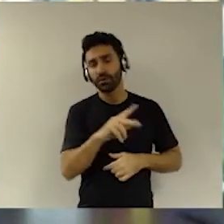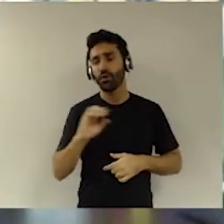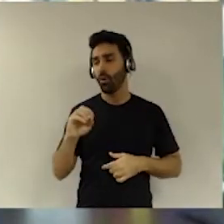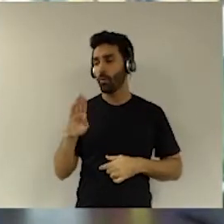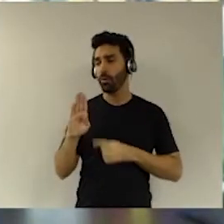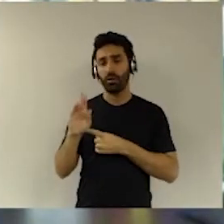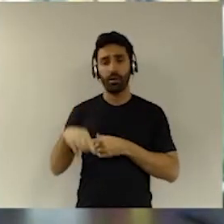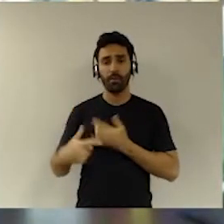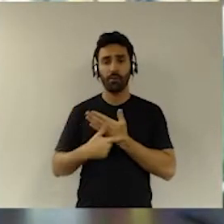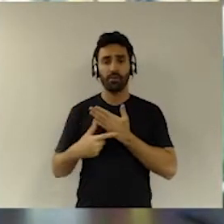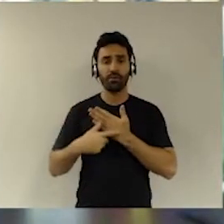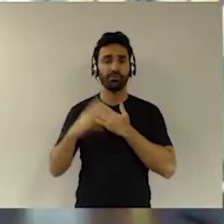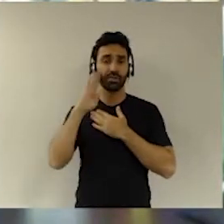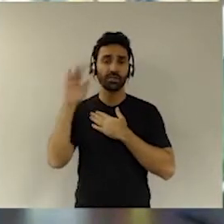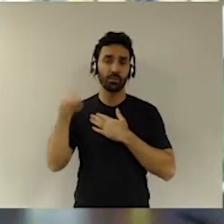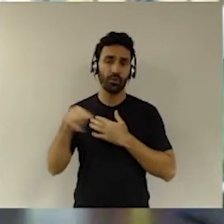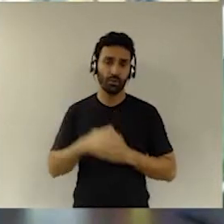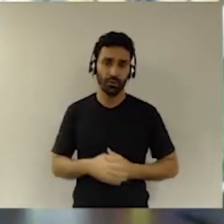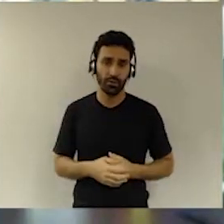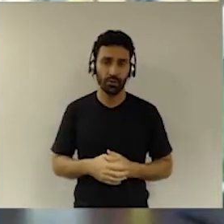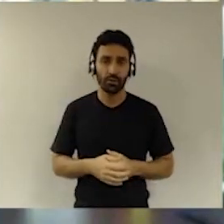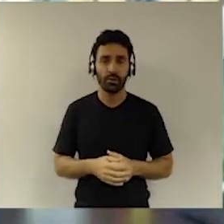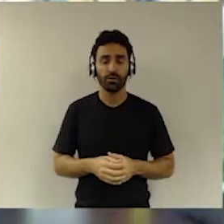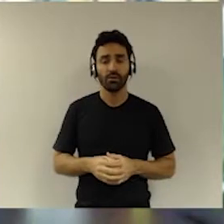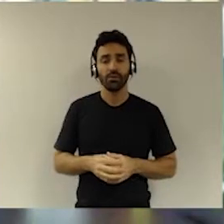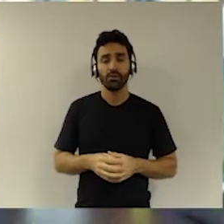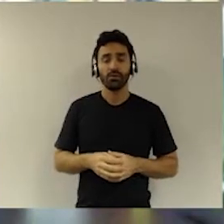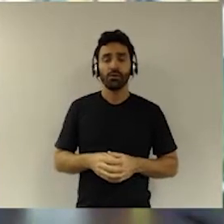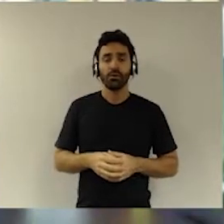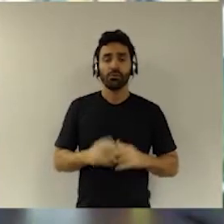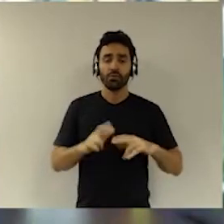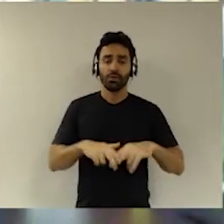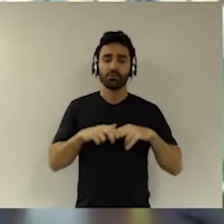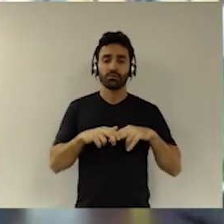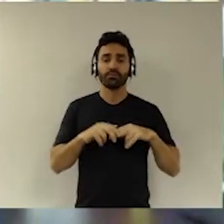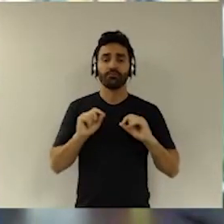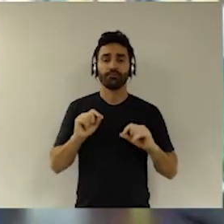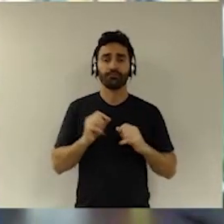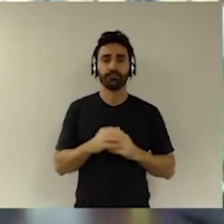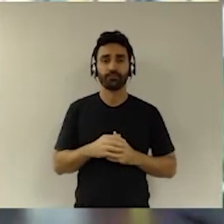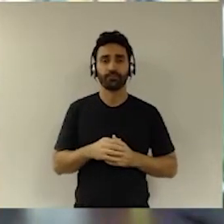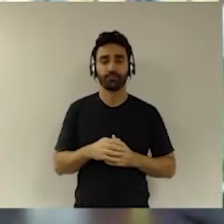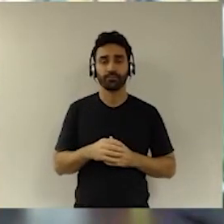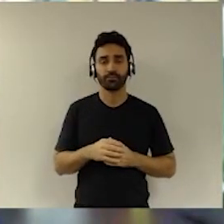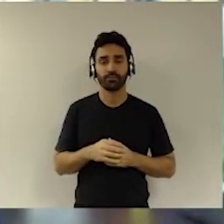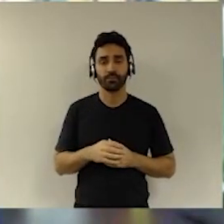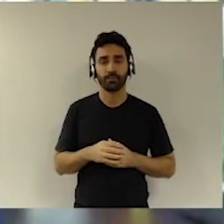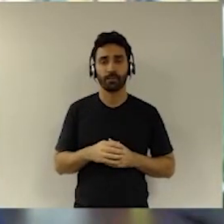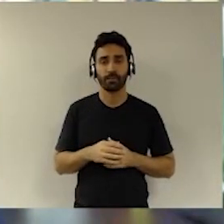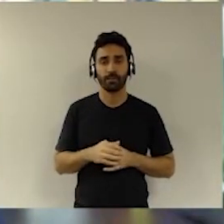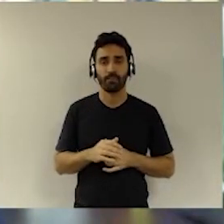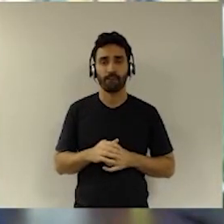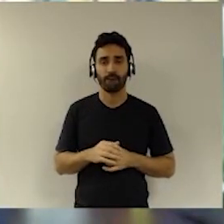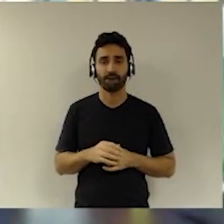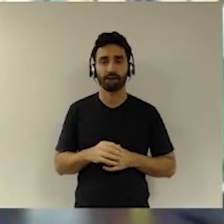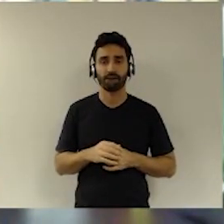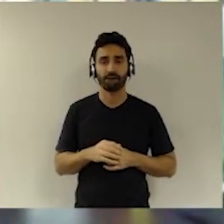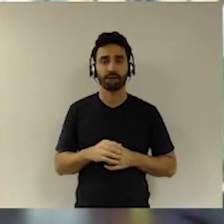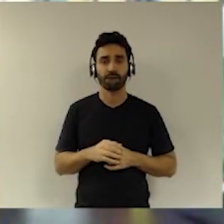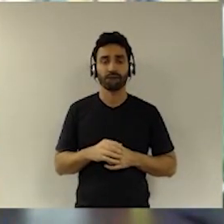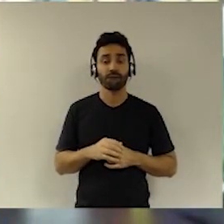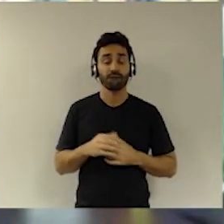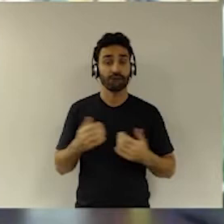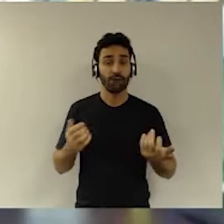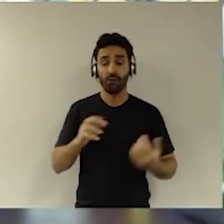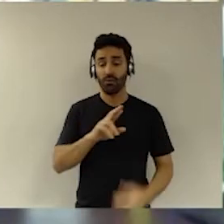nesse momento. E nesse aspecto, dizer sempre que o